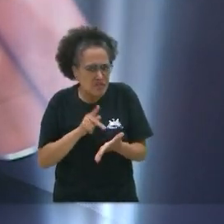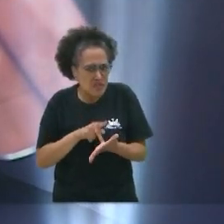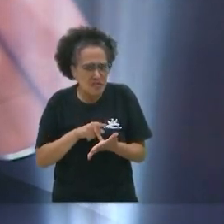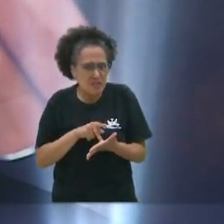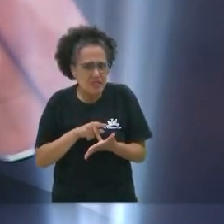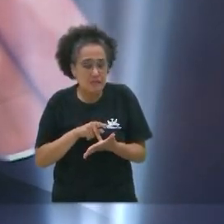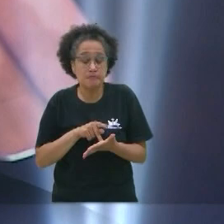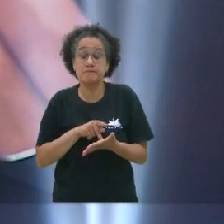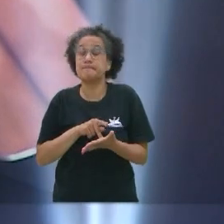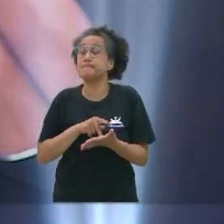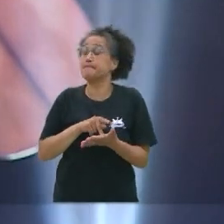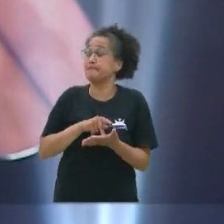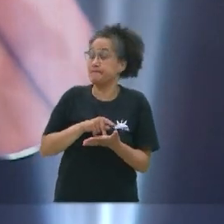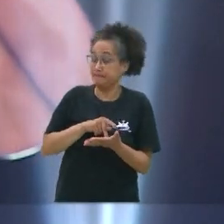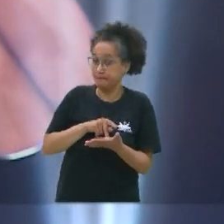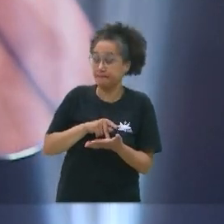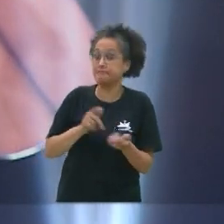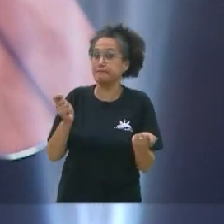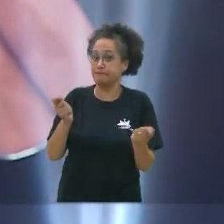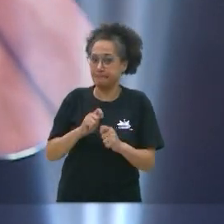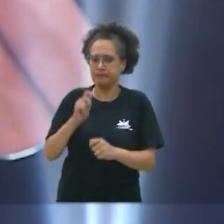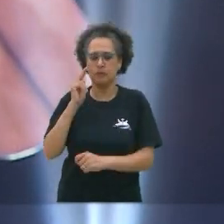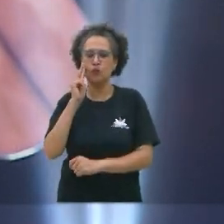Ter um olhar diferente,